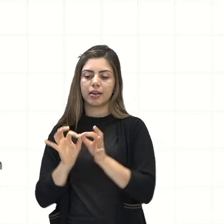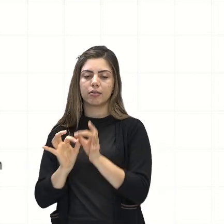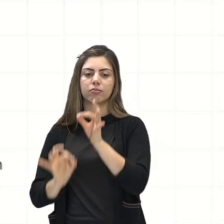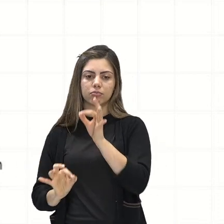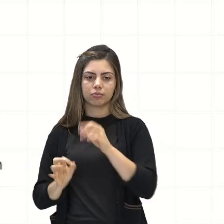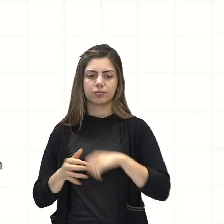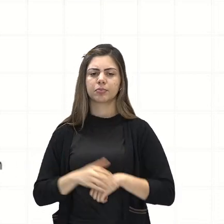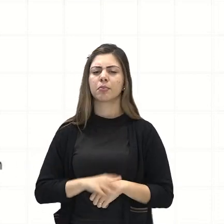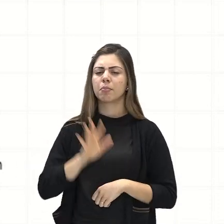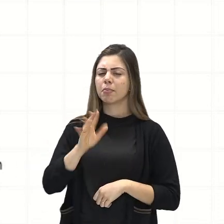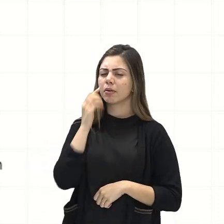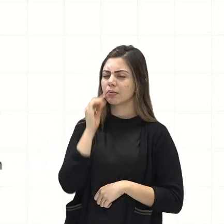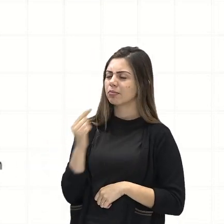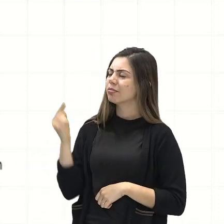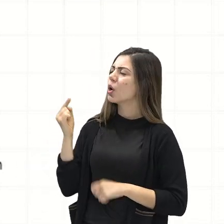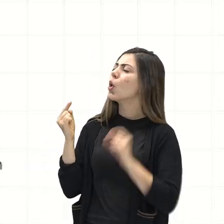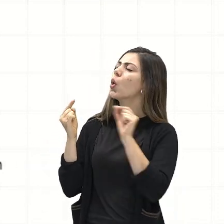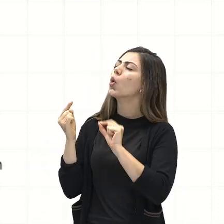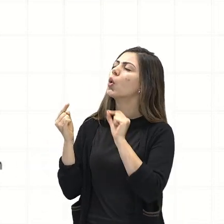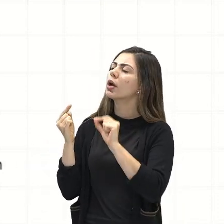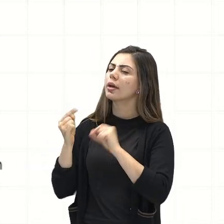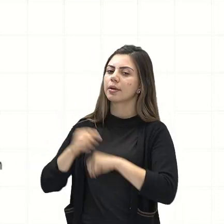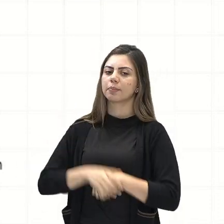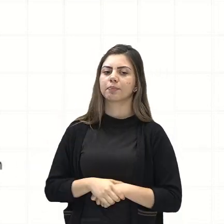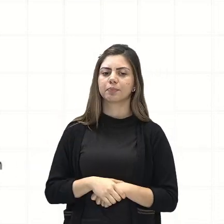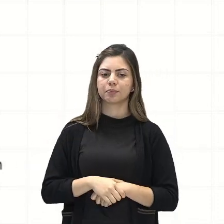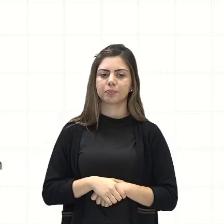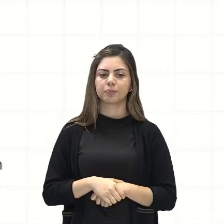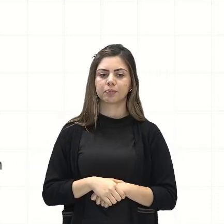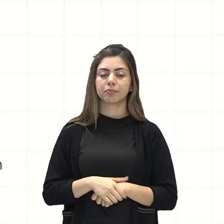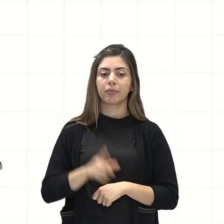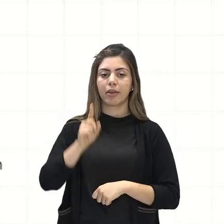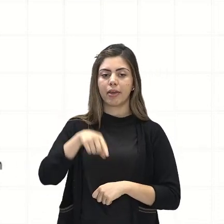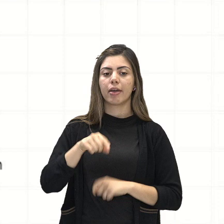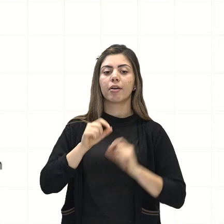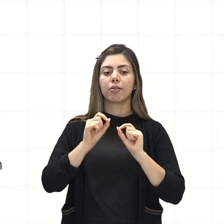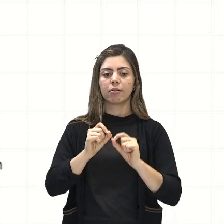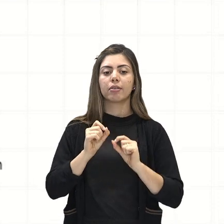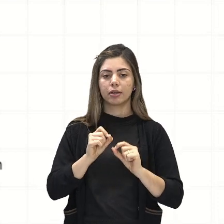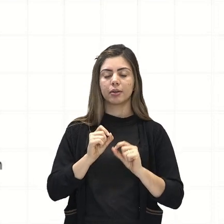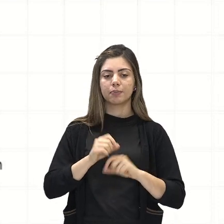é o quê, pessoal? Isso aqui é a área